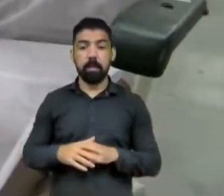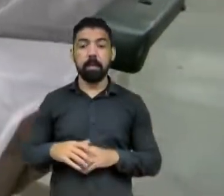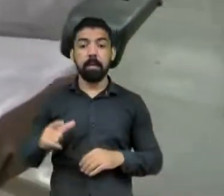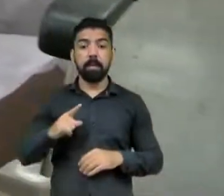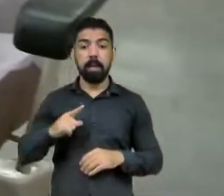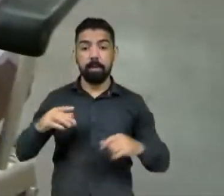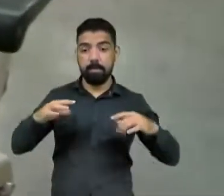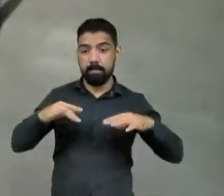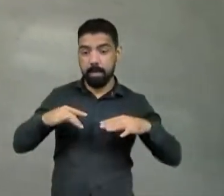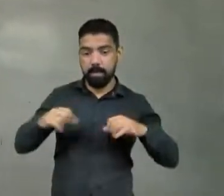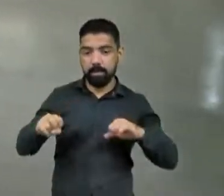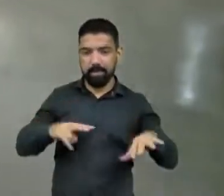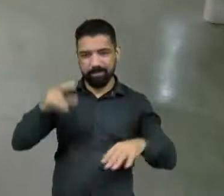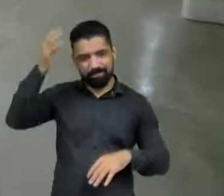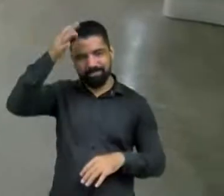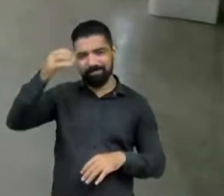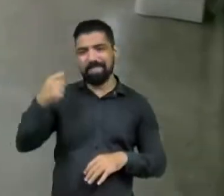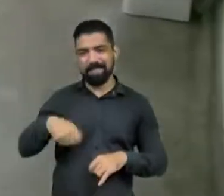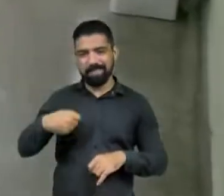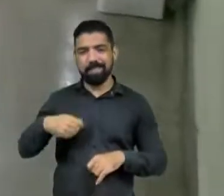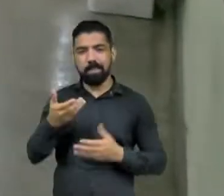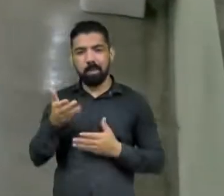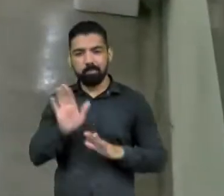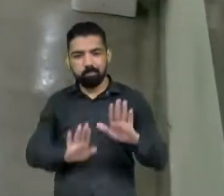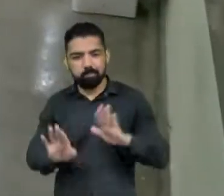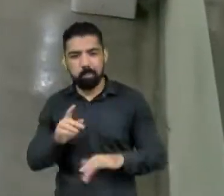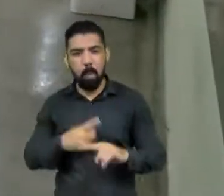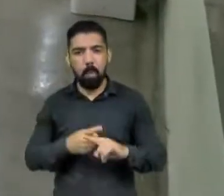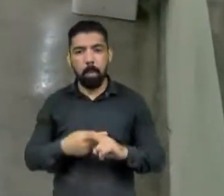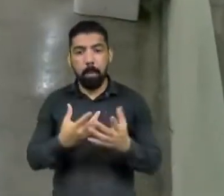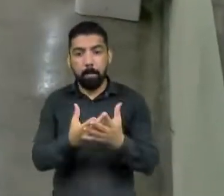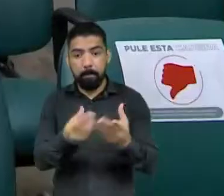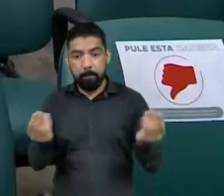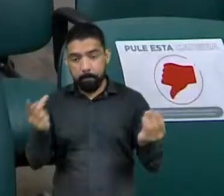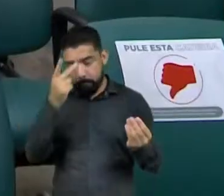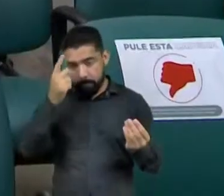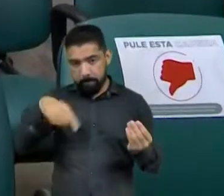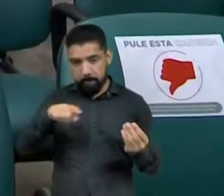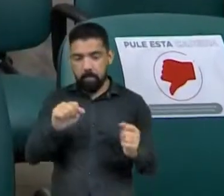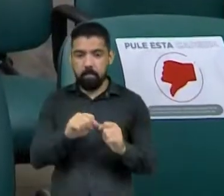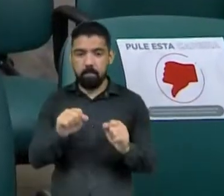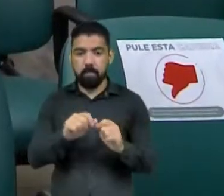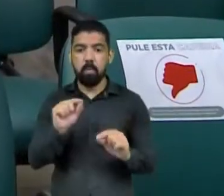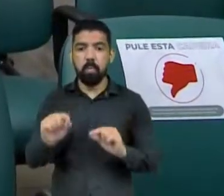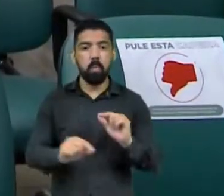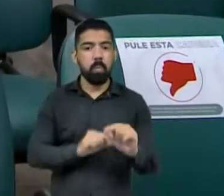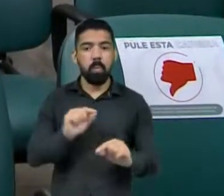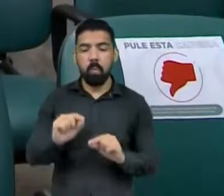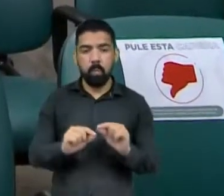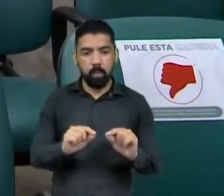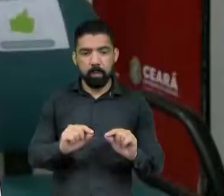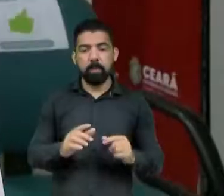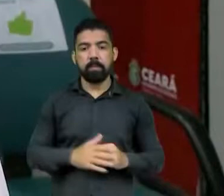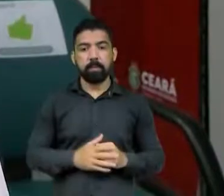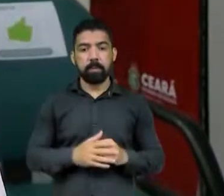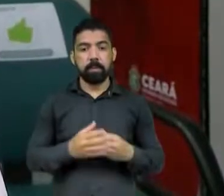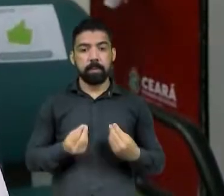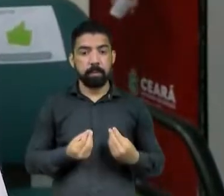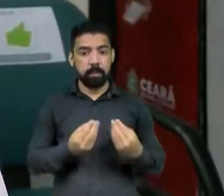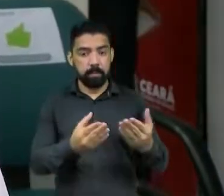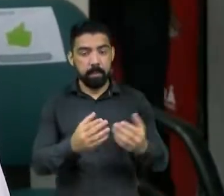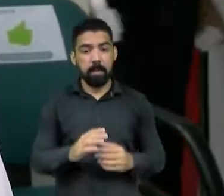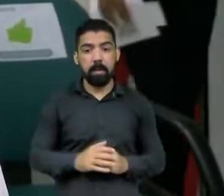uma atenção maior, já que muitas pessoas fizeram doações no carnaval e estão temporariamente inaptas. Quem doou